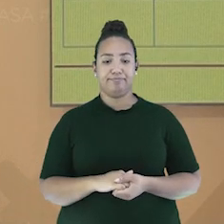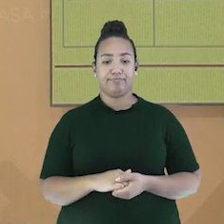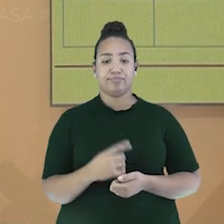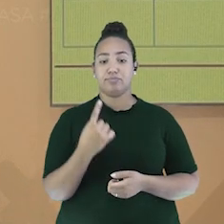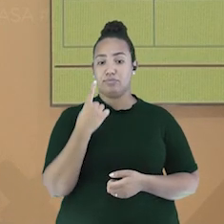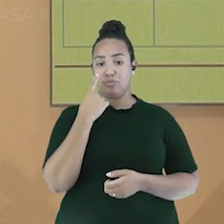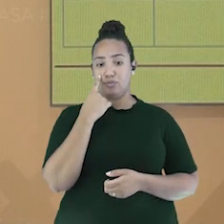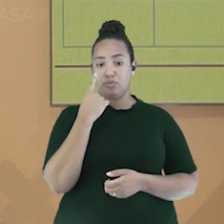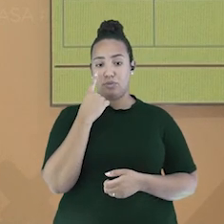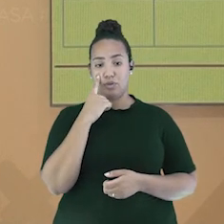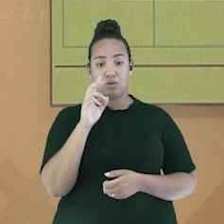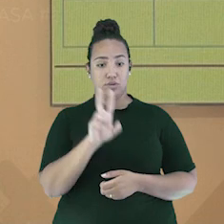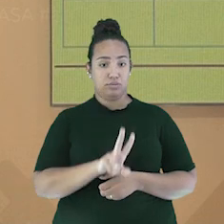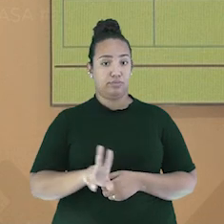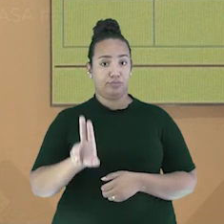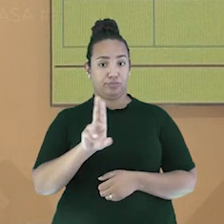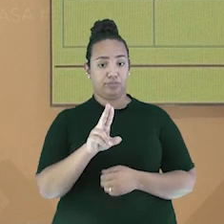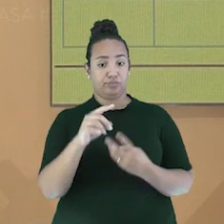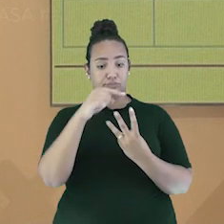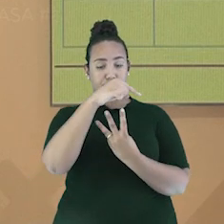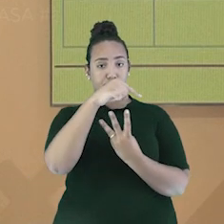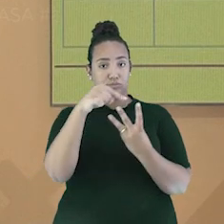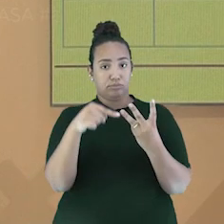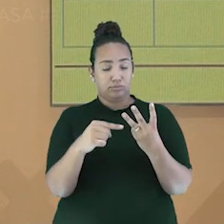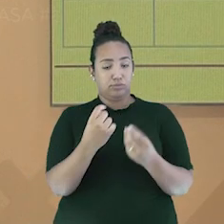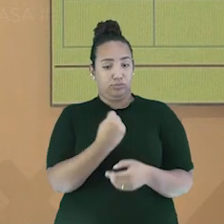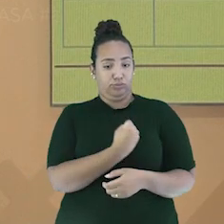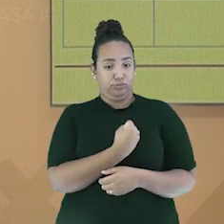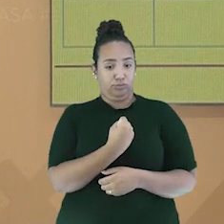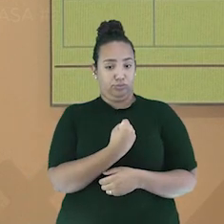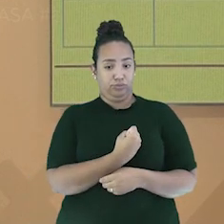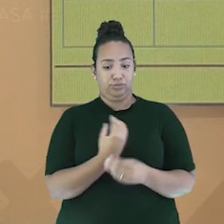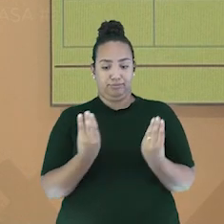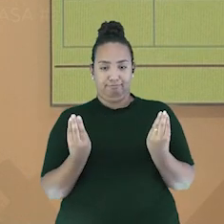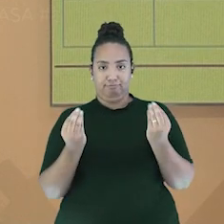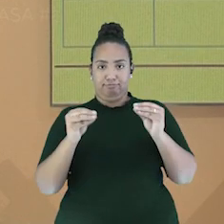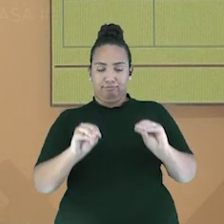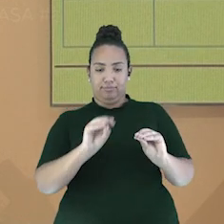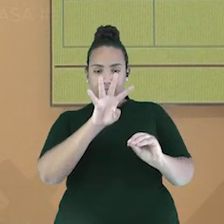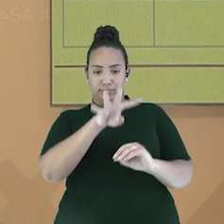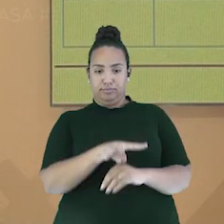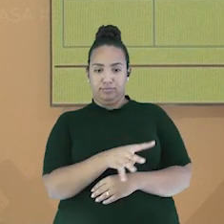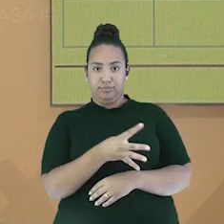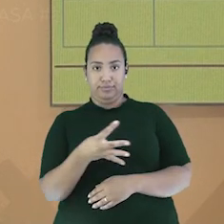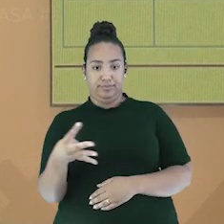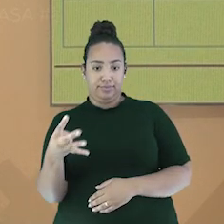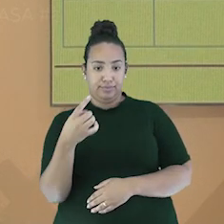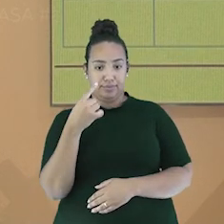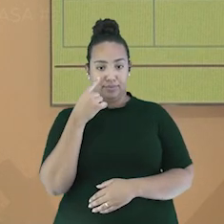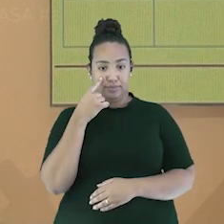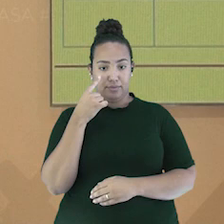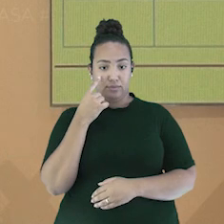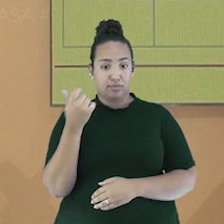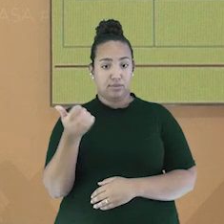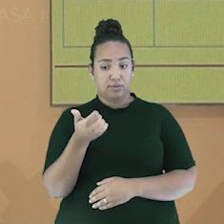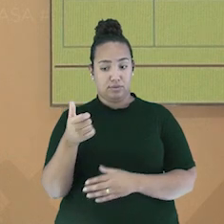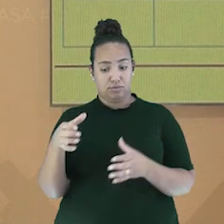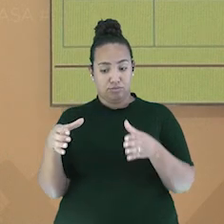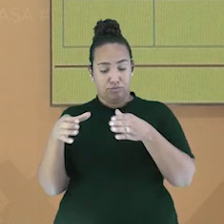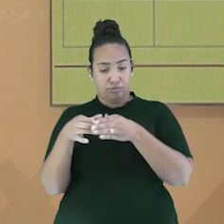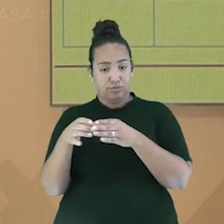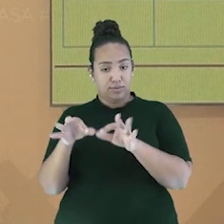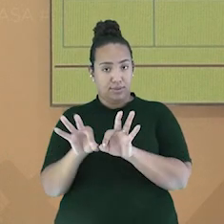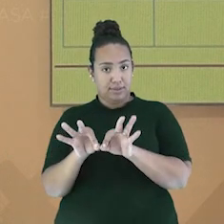apenas esses três algarismos posicionamos o número 789 apenas na classe das unidades